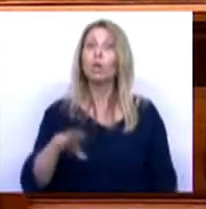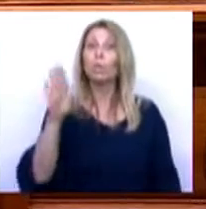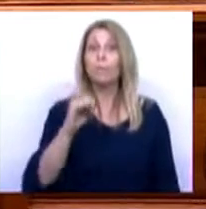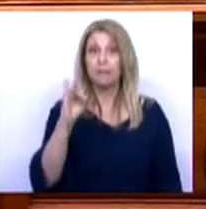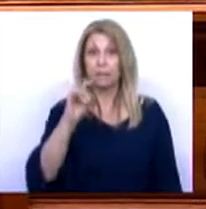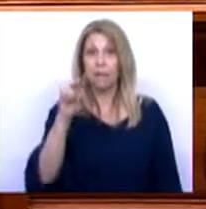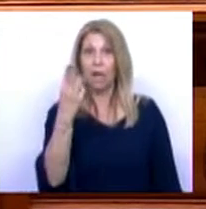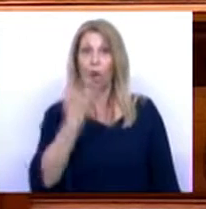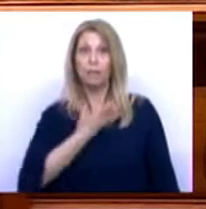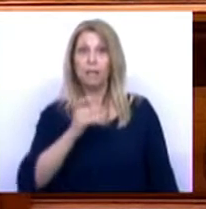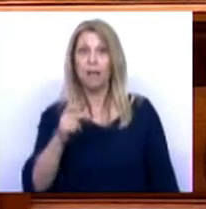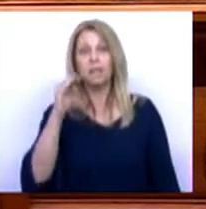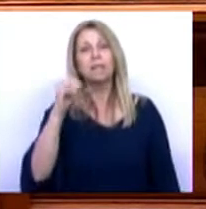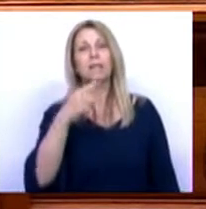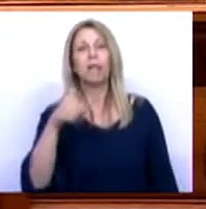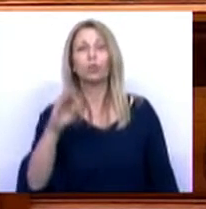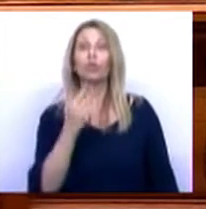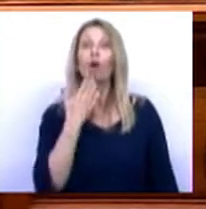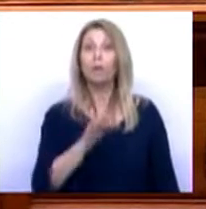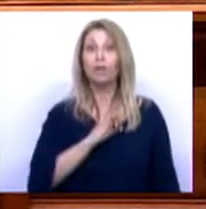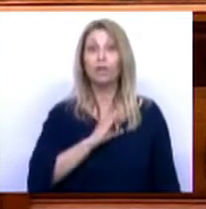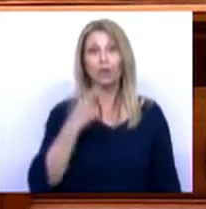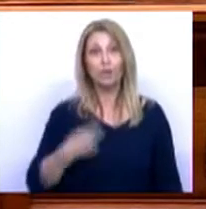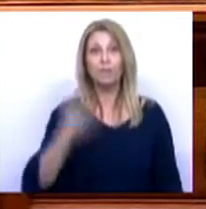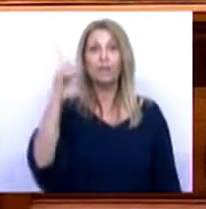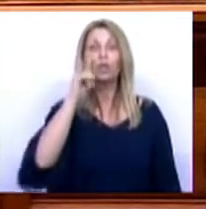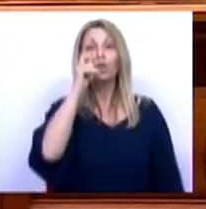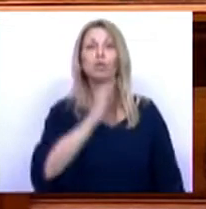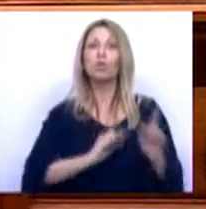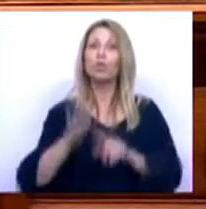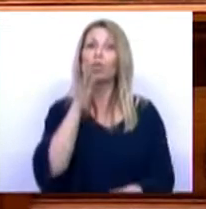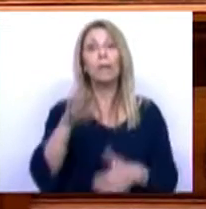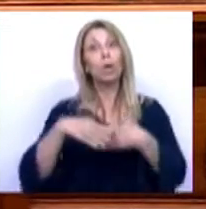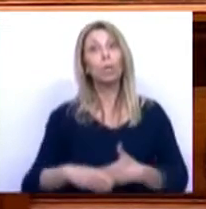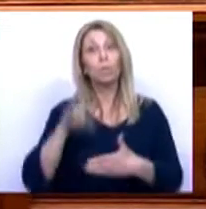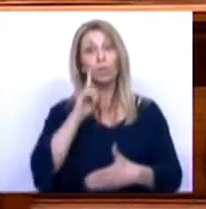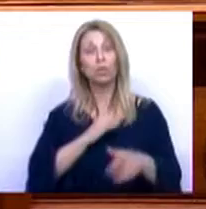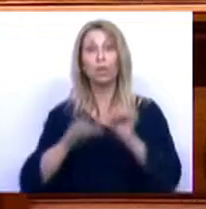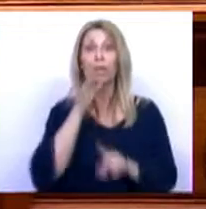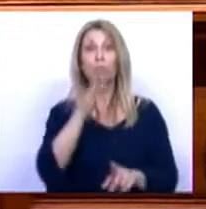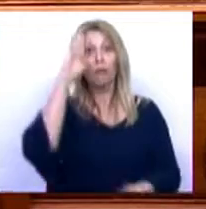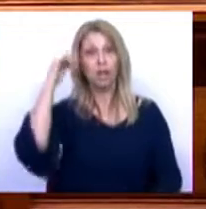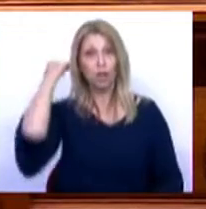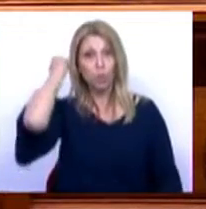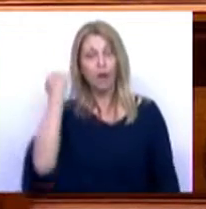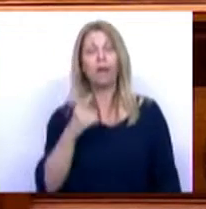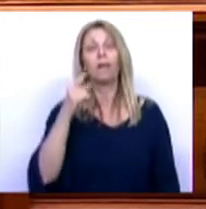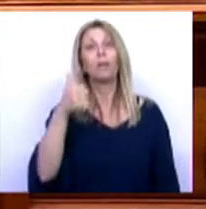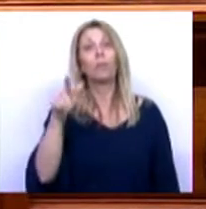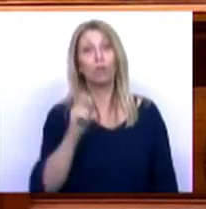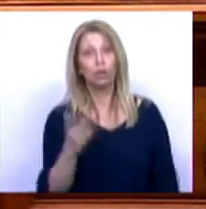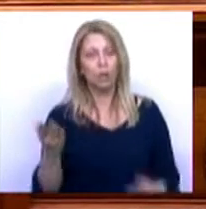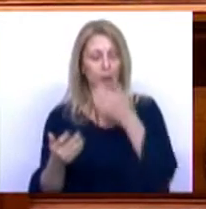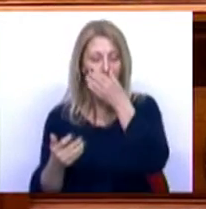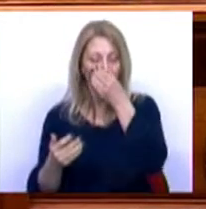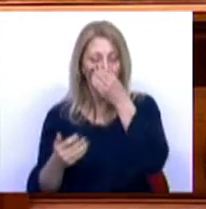Maria Santos. Muito obrigada, Sr. Presidente. Senhoras e Srs. Deputados, cumprimento a Sra. Deputada Joana Mortágua e o Bloco de Esquerda